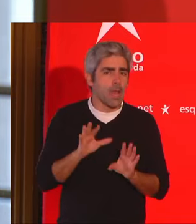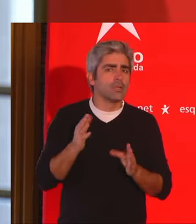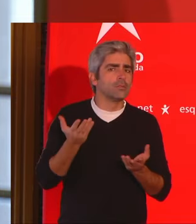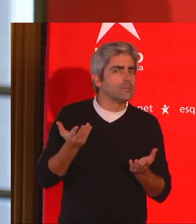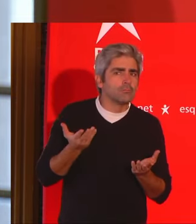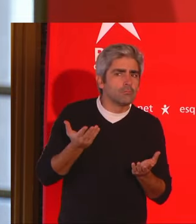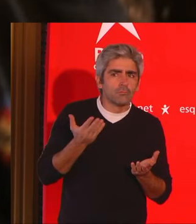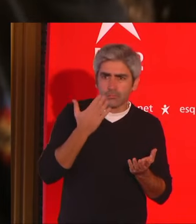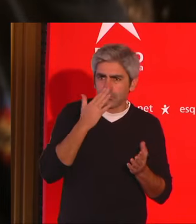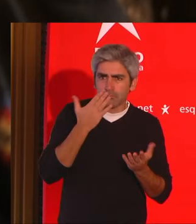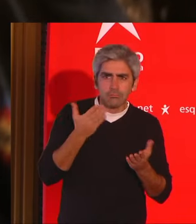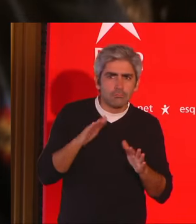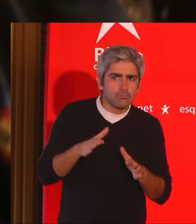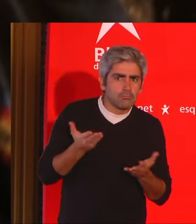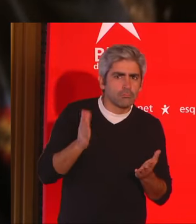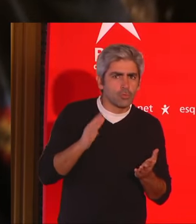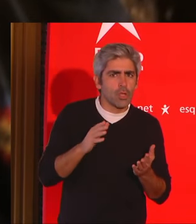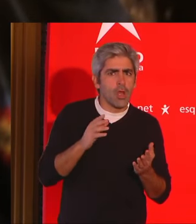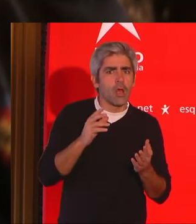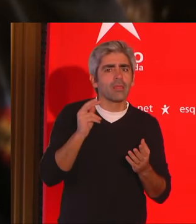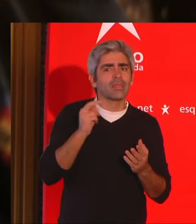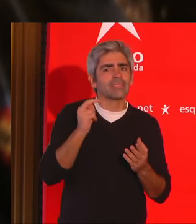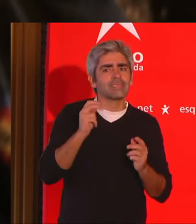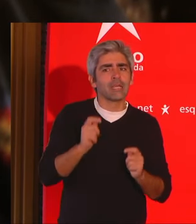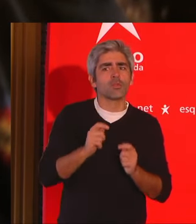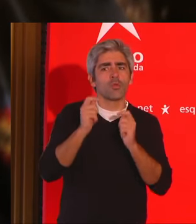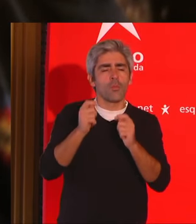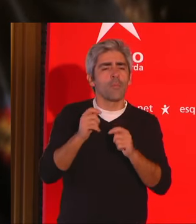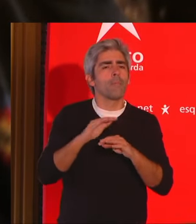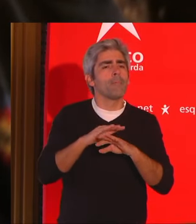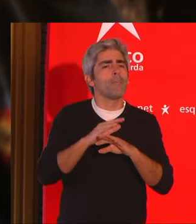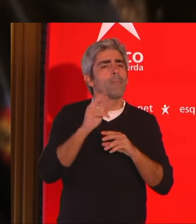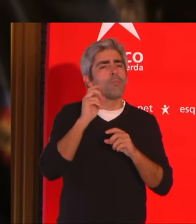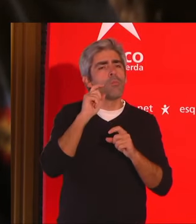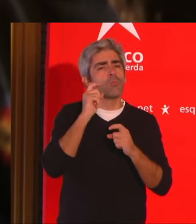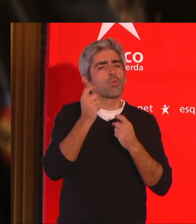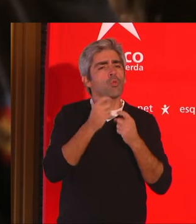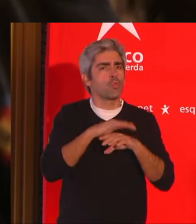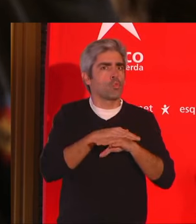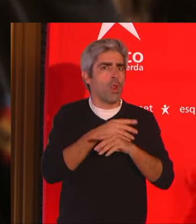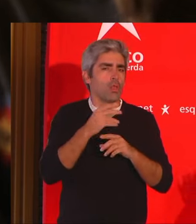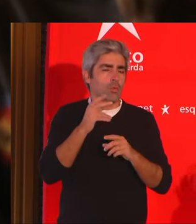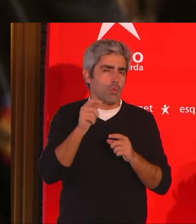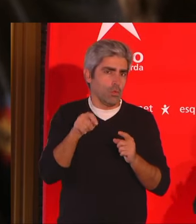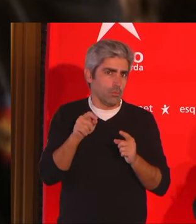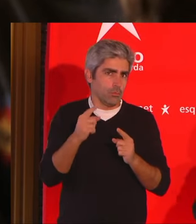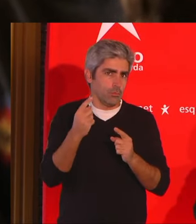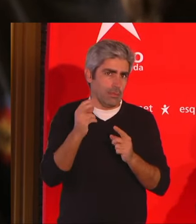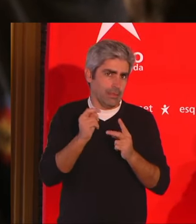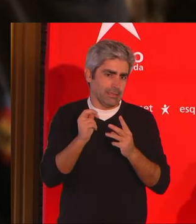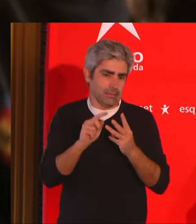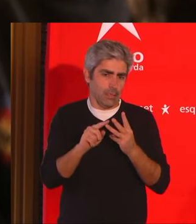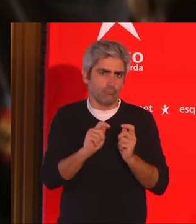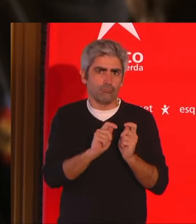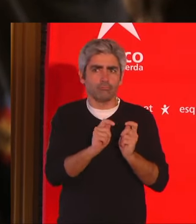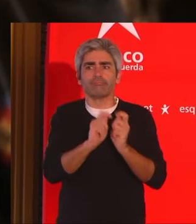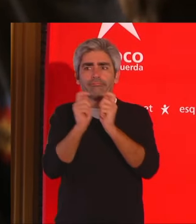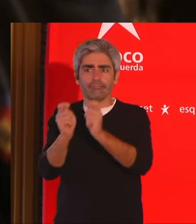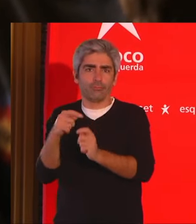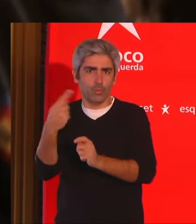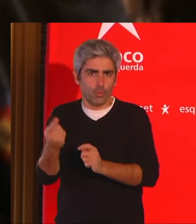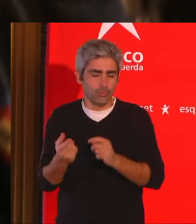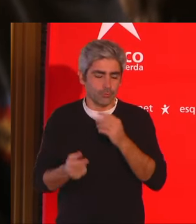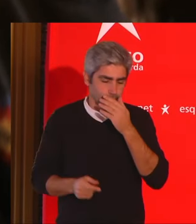vez. E já vamos no terceiro procurador, claro. Já vamos no terceiro procurador. E o que